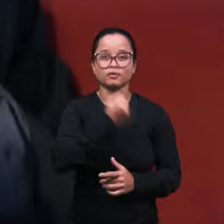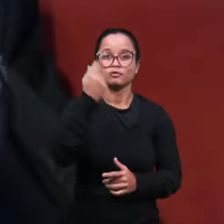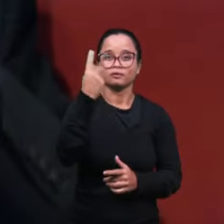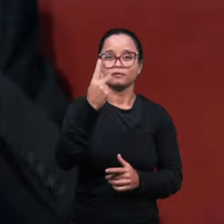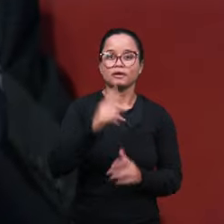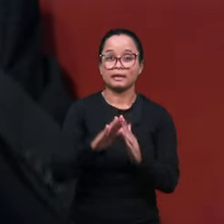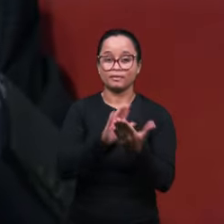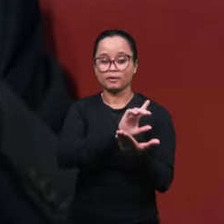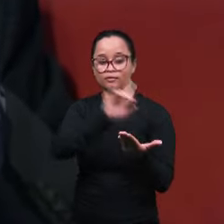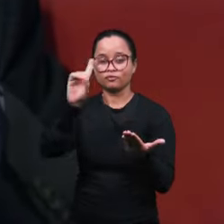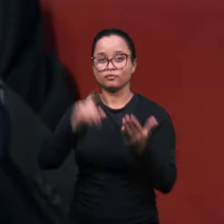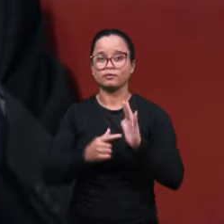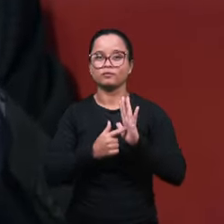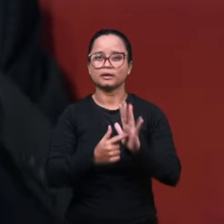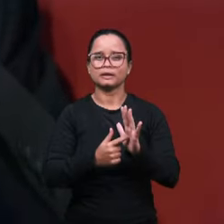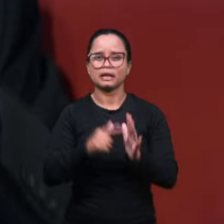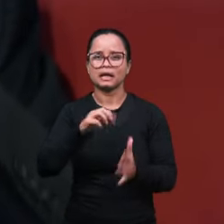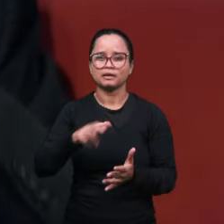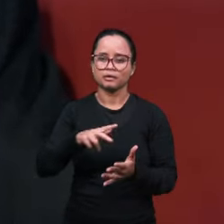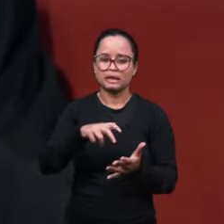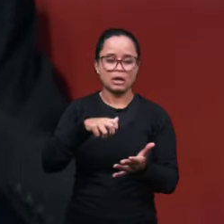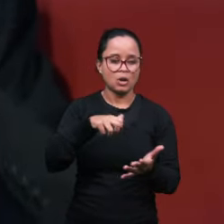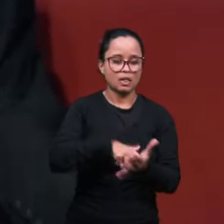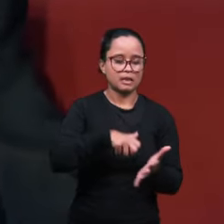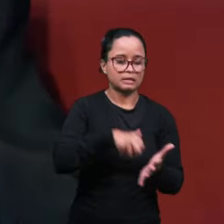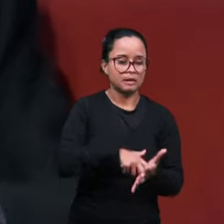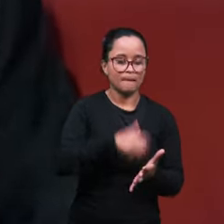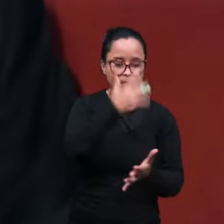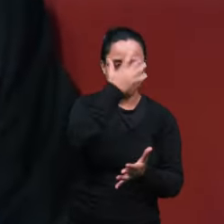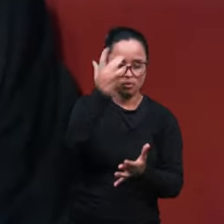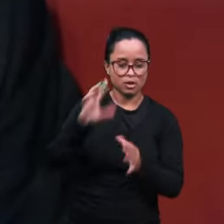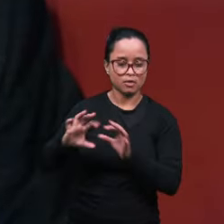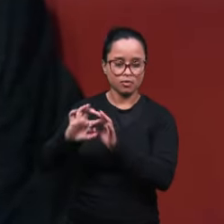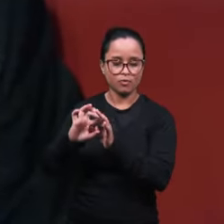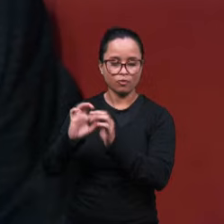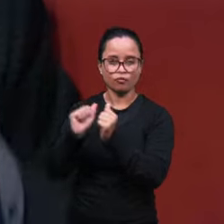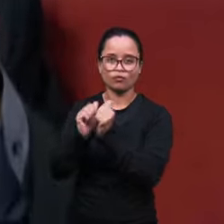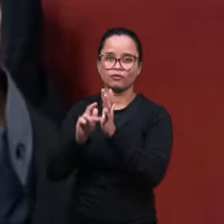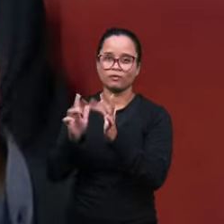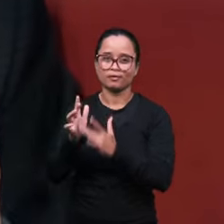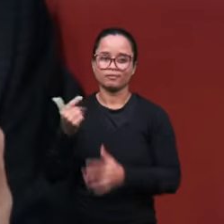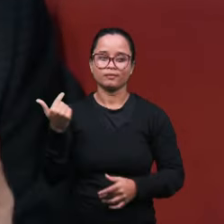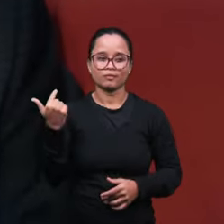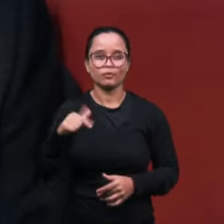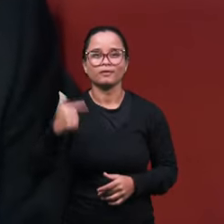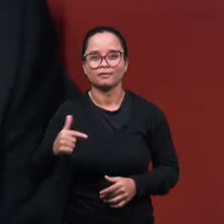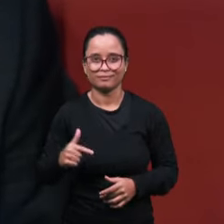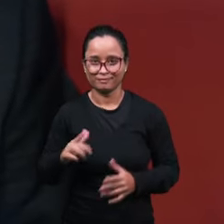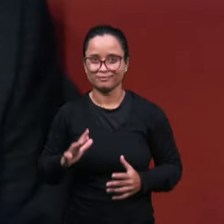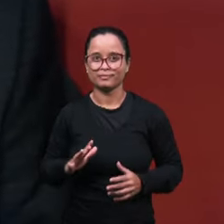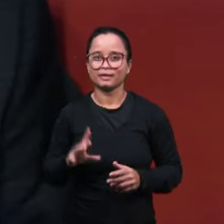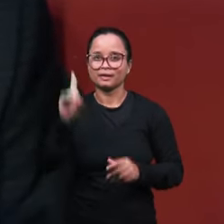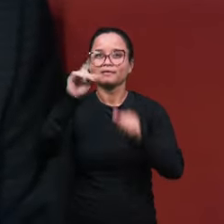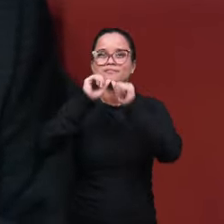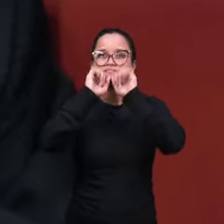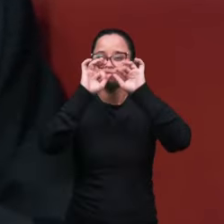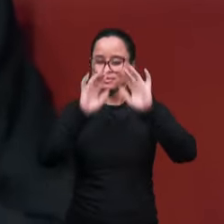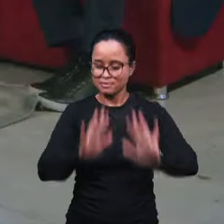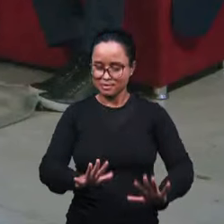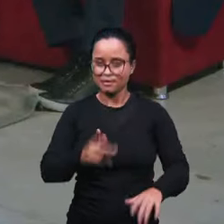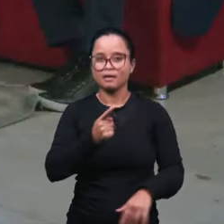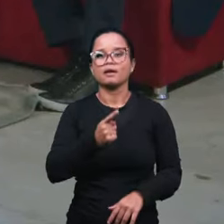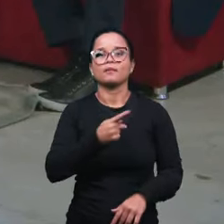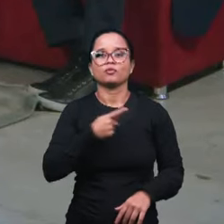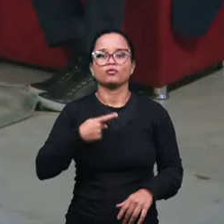a Bíblia diz, nenhuma condenação há para aqueles que estão em Cristo Jesus. Que Deus abençoe. Essa é a minha palavra final, pastor Gilson.